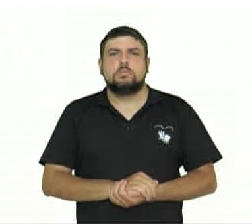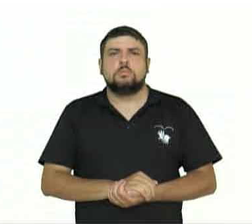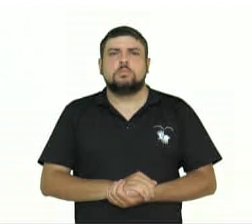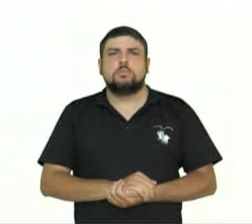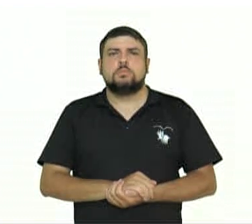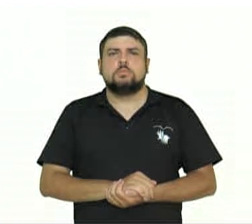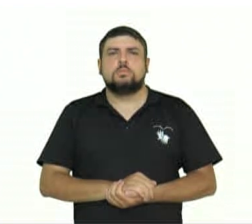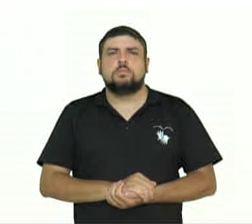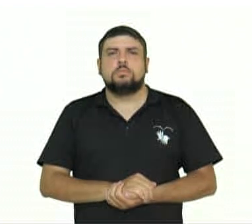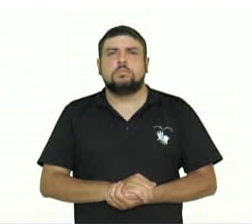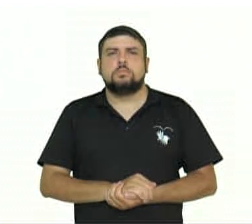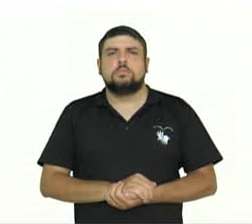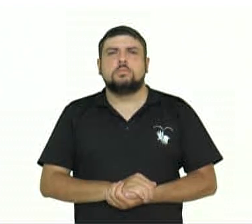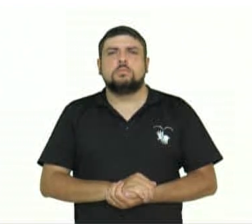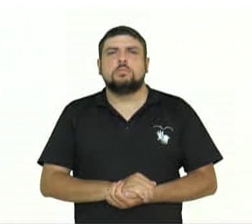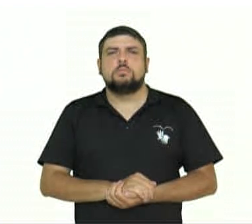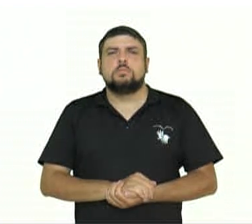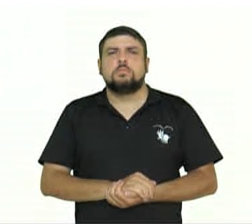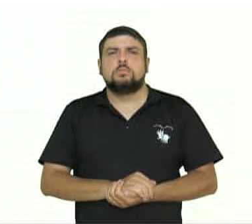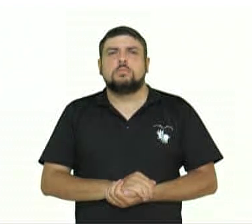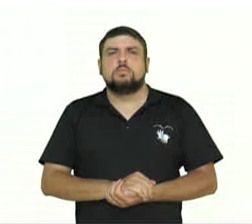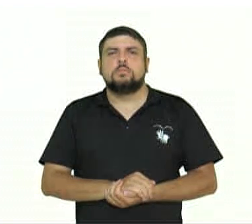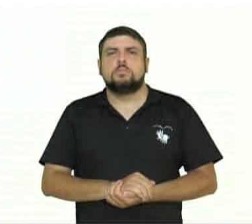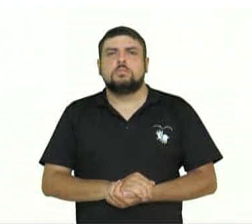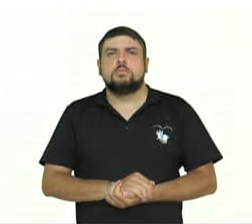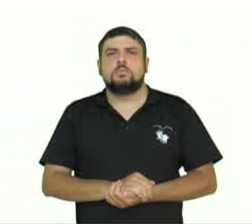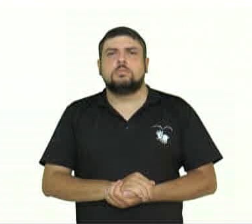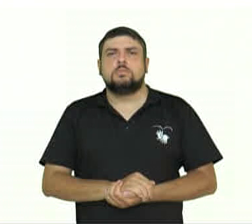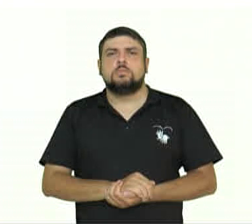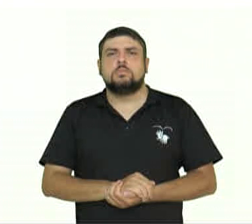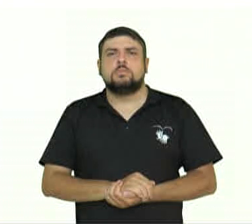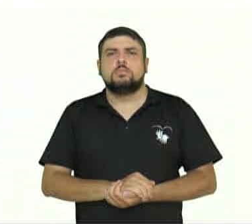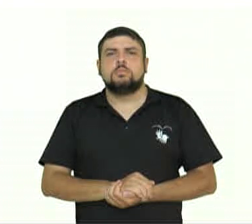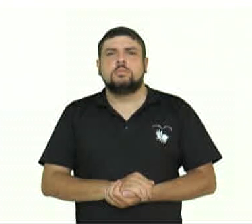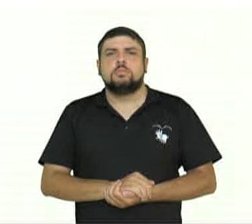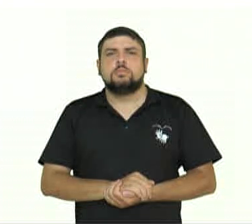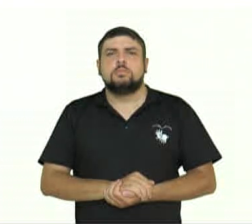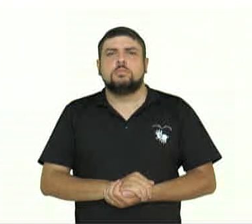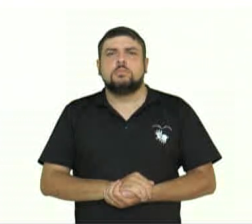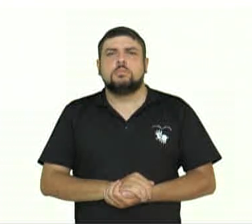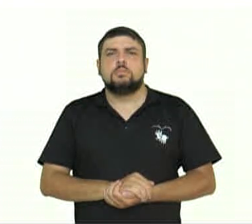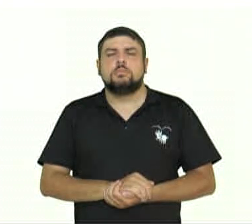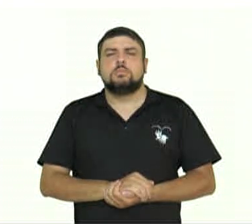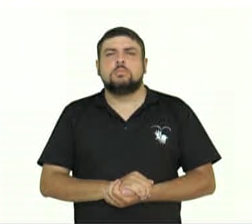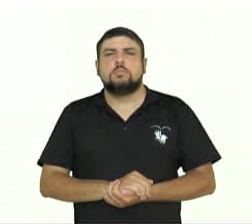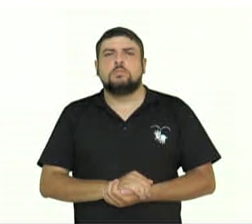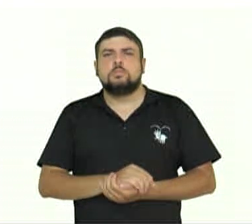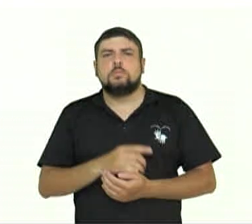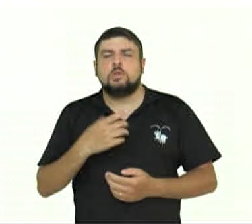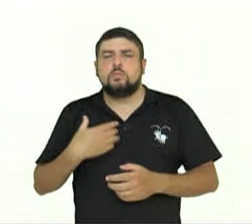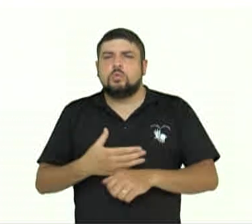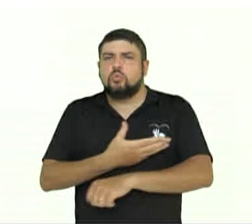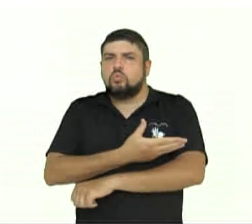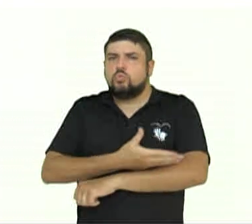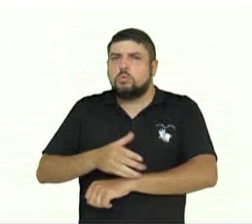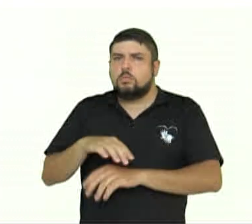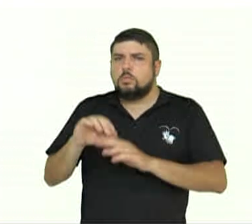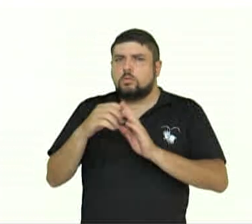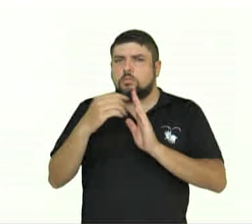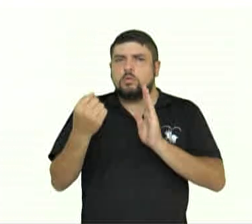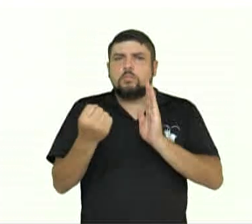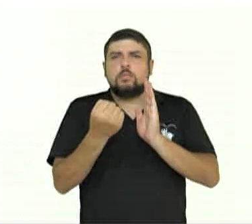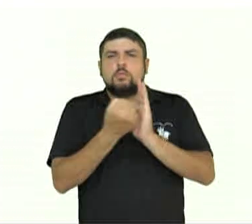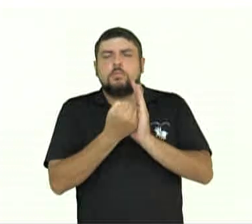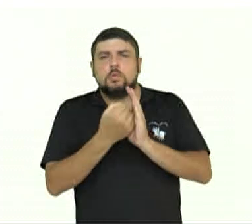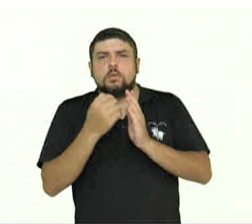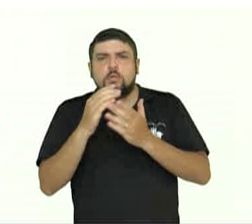una serie de ellos. Suelen ir enmarcadas, elas costumam, né, estar marcadas em vinhetas, elas